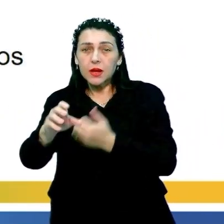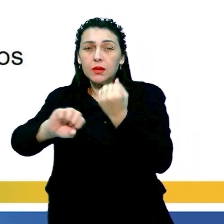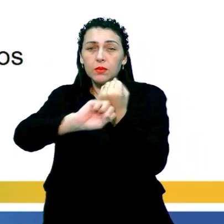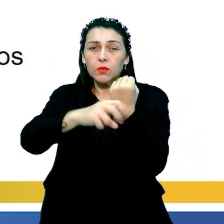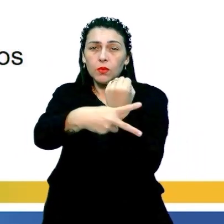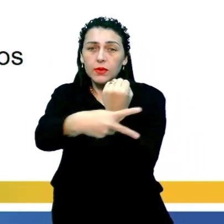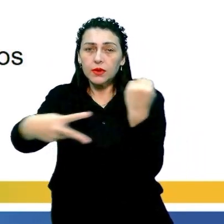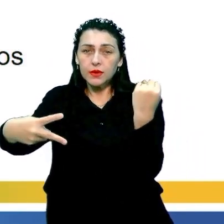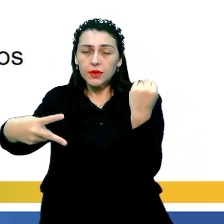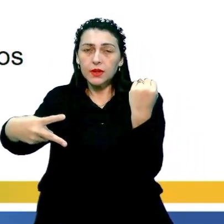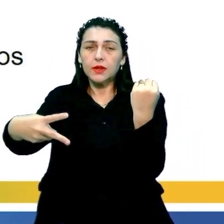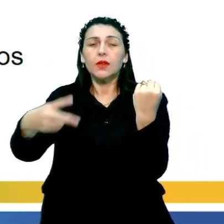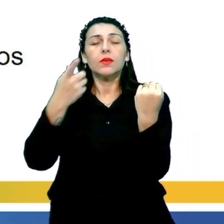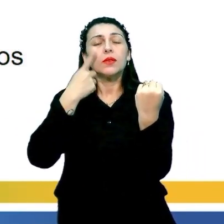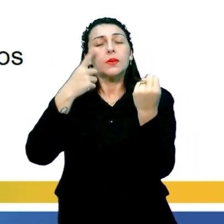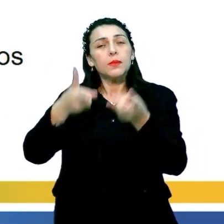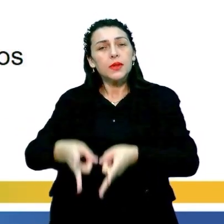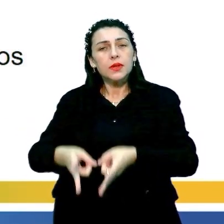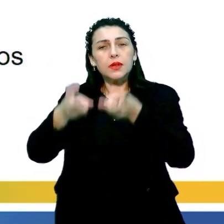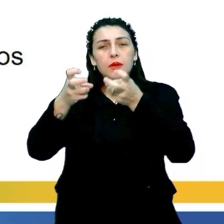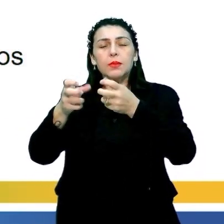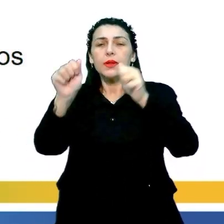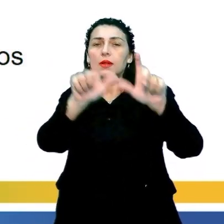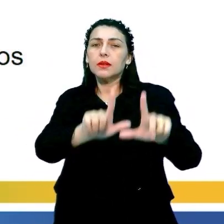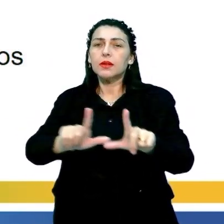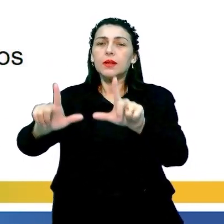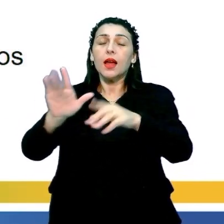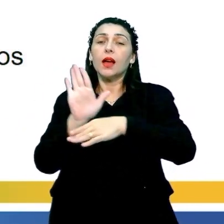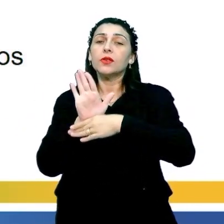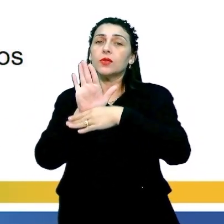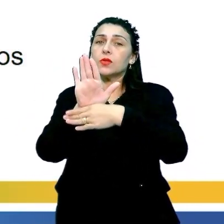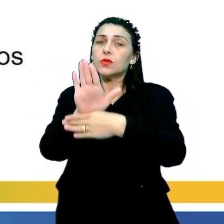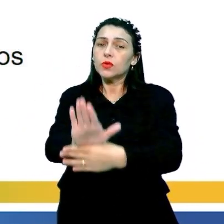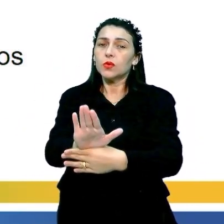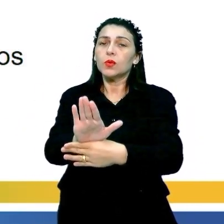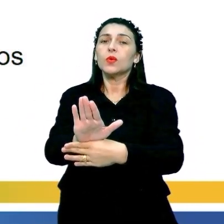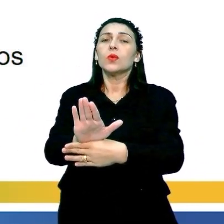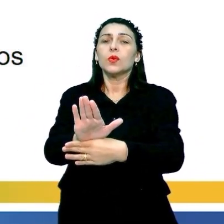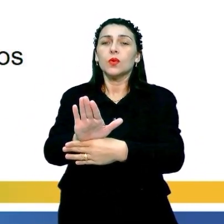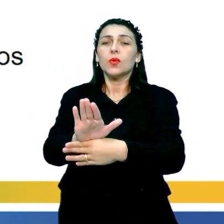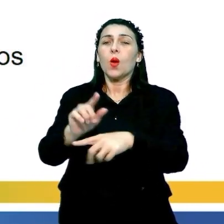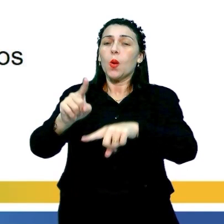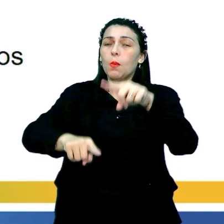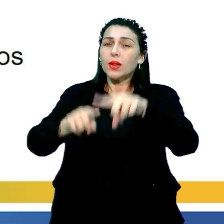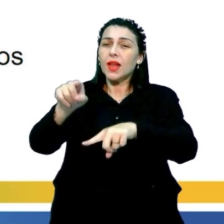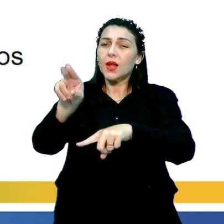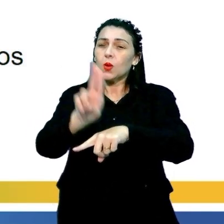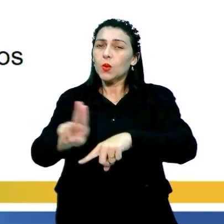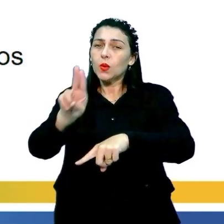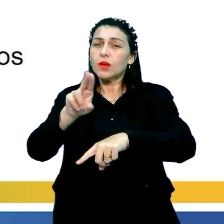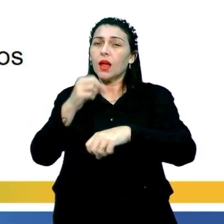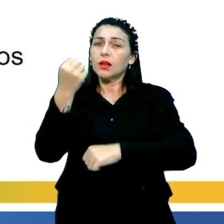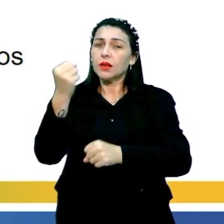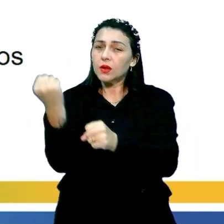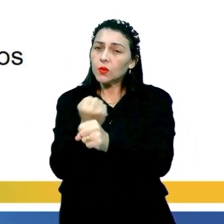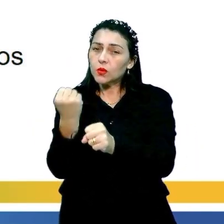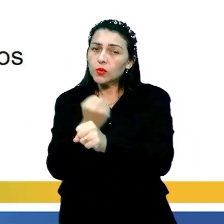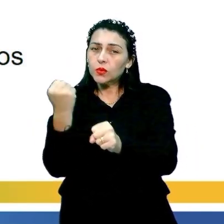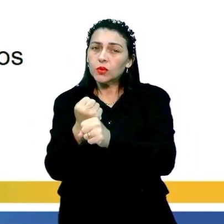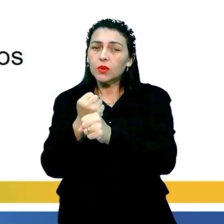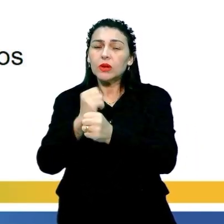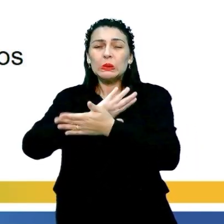consequências delas, como você pode ver aí na tela, elas ajudam a corroer os materiais usados nas construções, elas